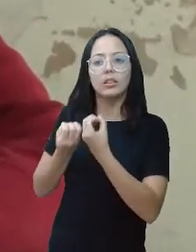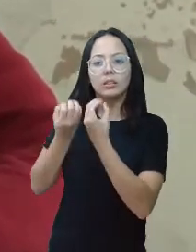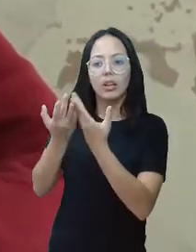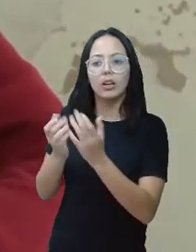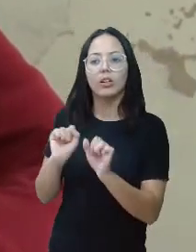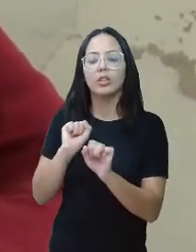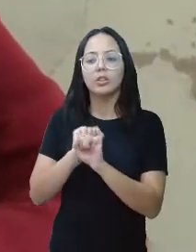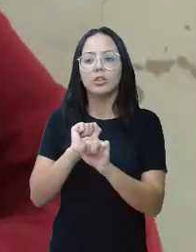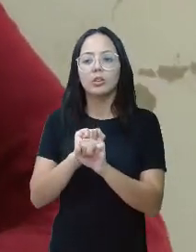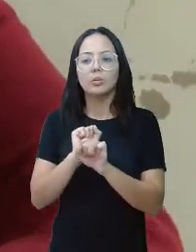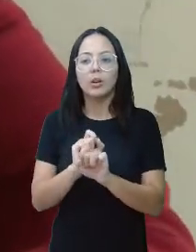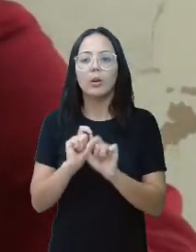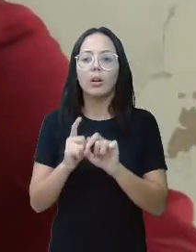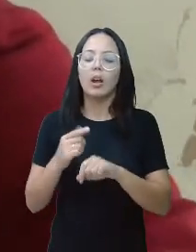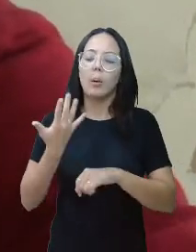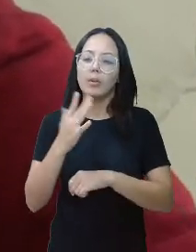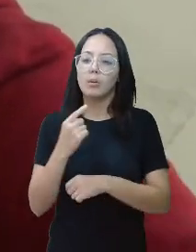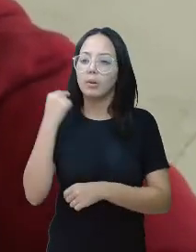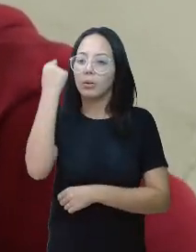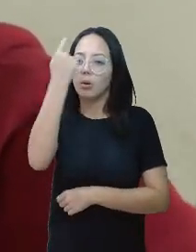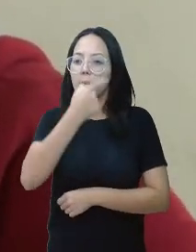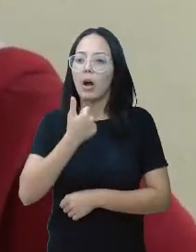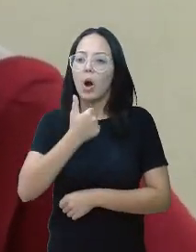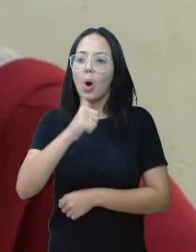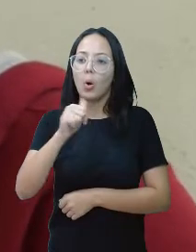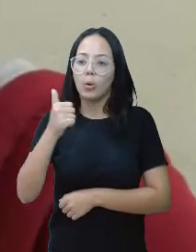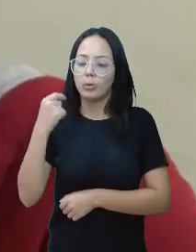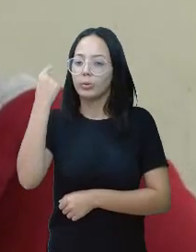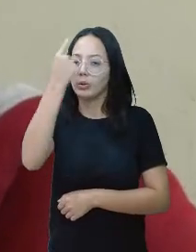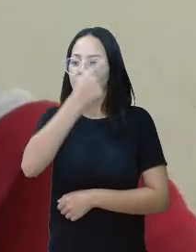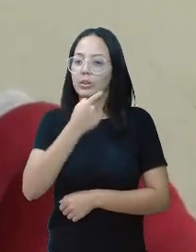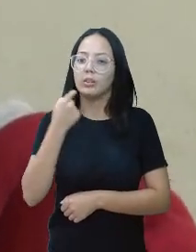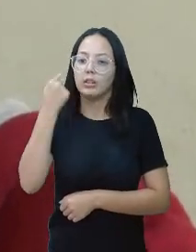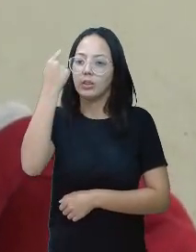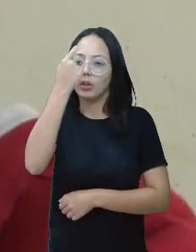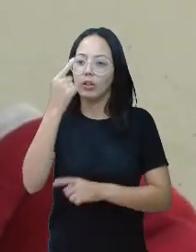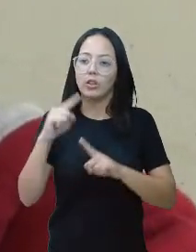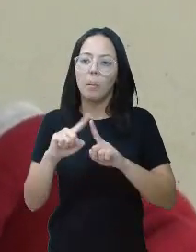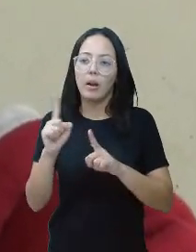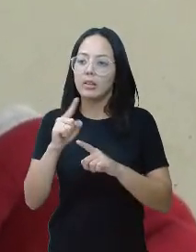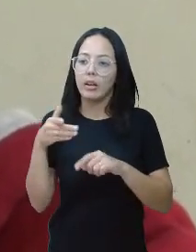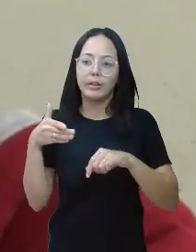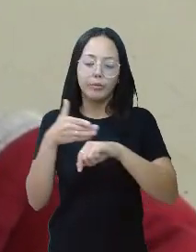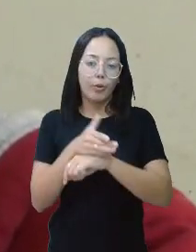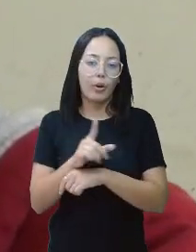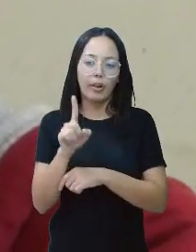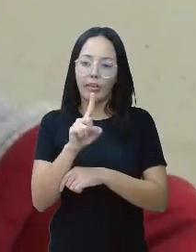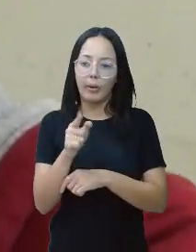Esperei até umas 11 horas um certo alguém. Ele não veio.